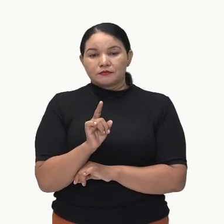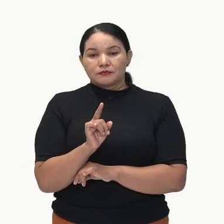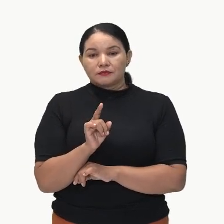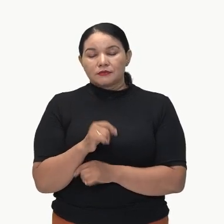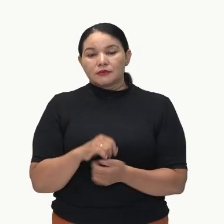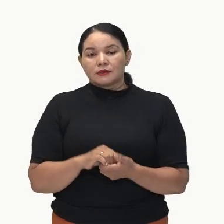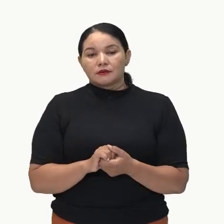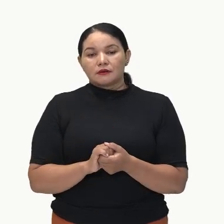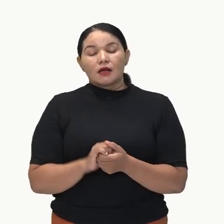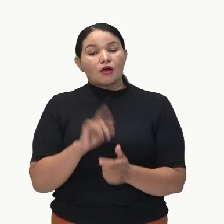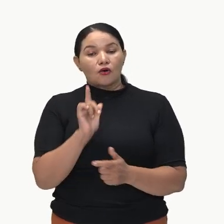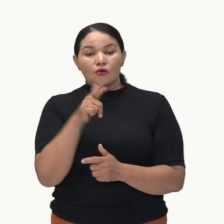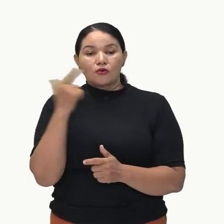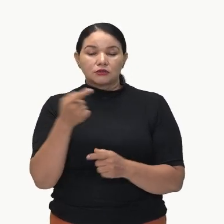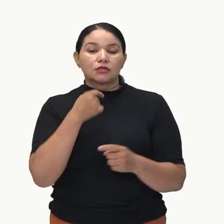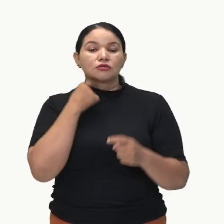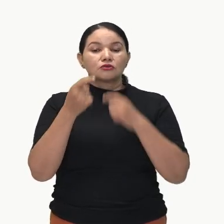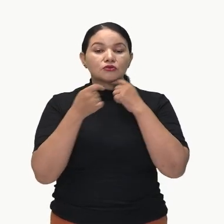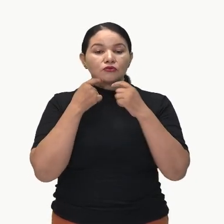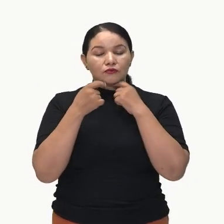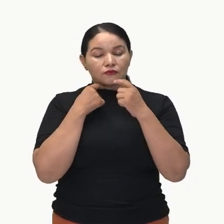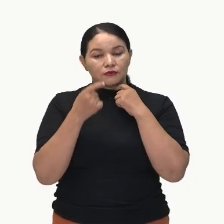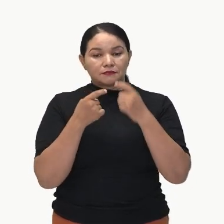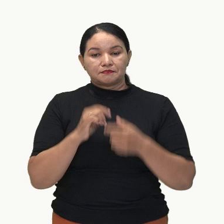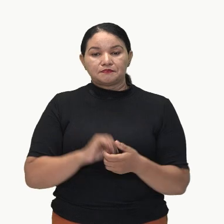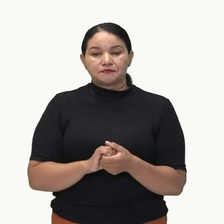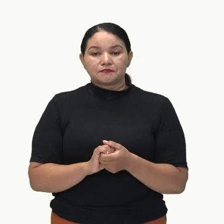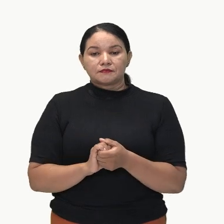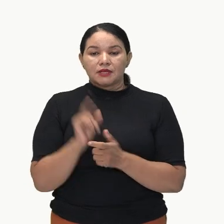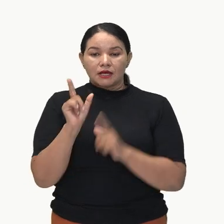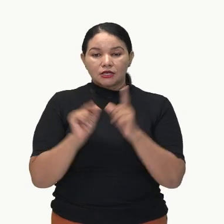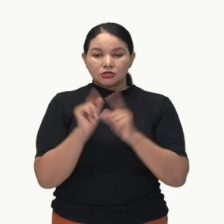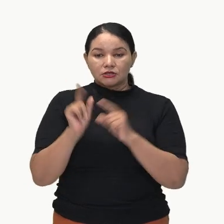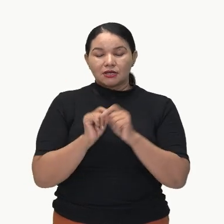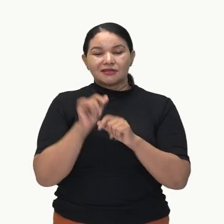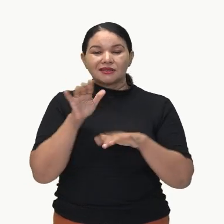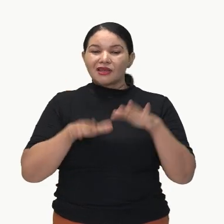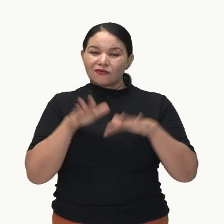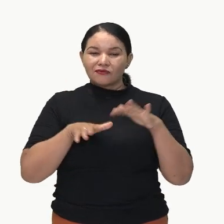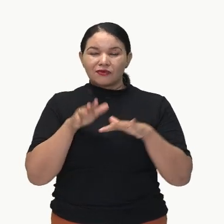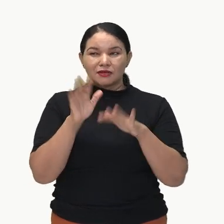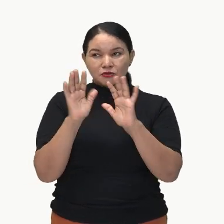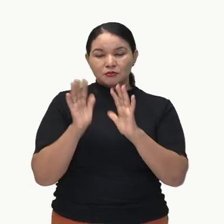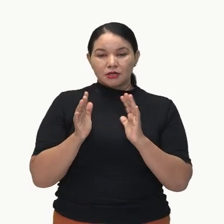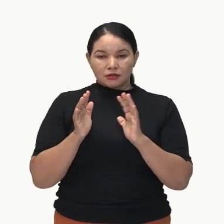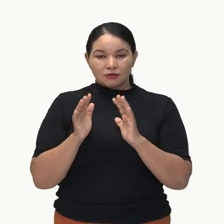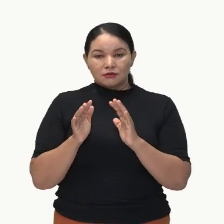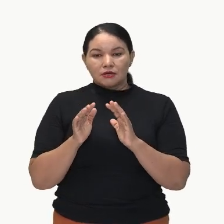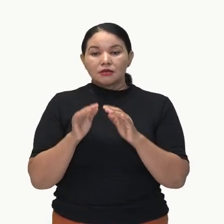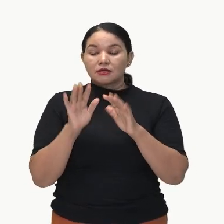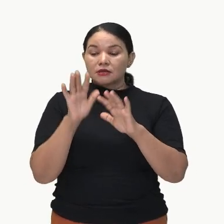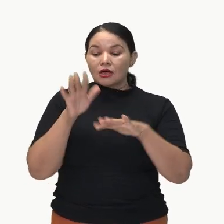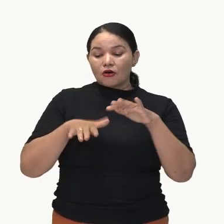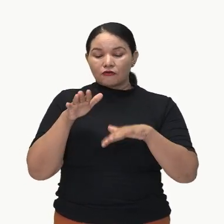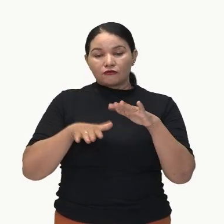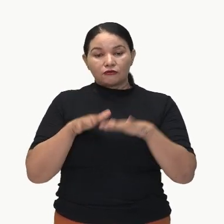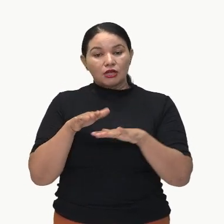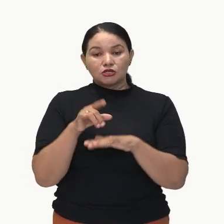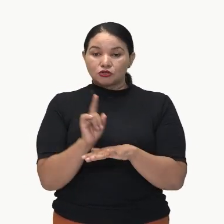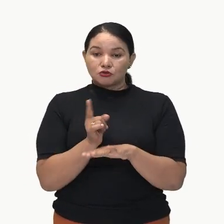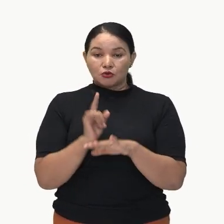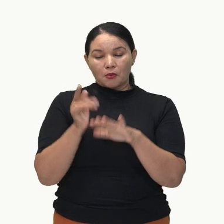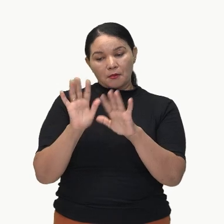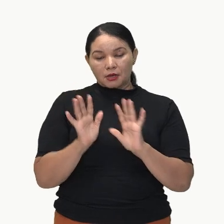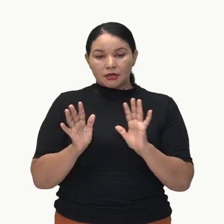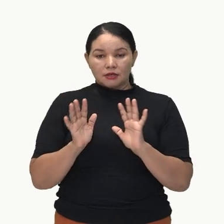de dúvida, né? Advérbios de dúvida, la estrella tal vez no brilla. Então, talvez ela